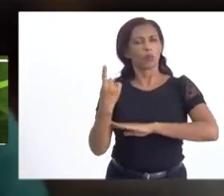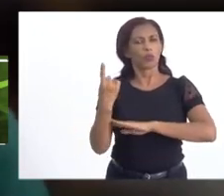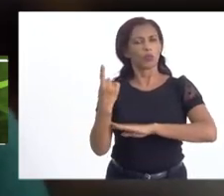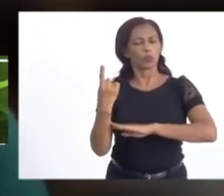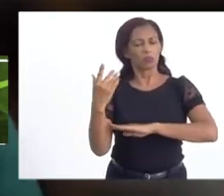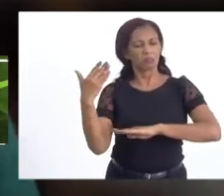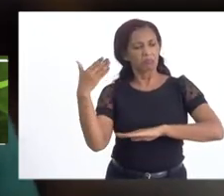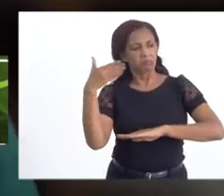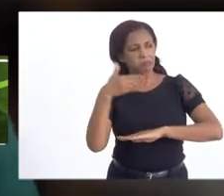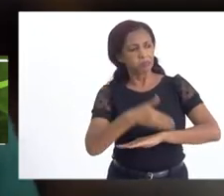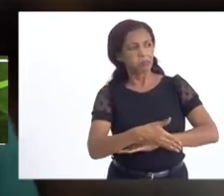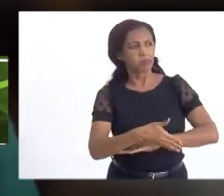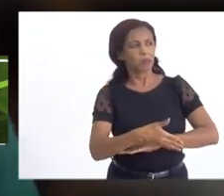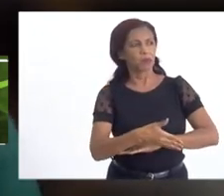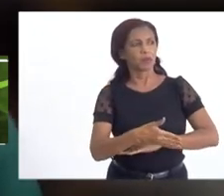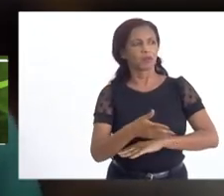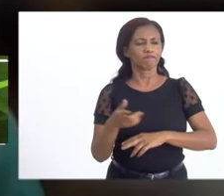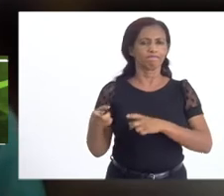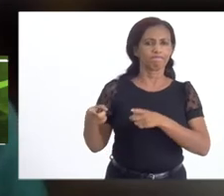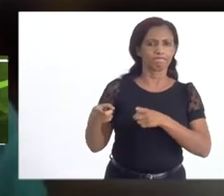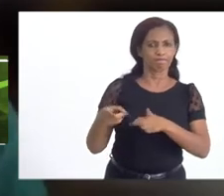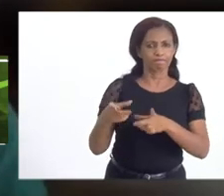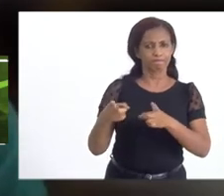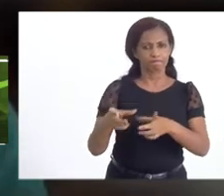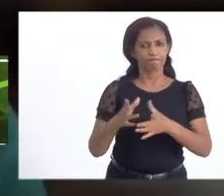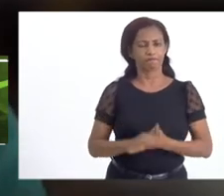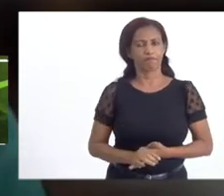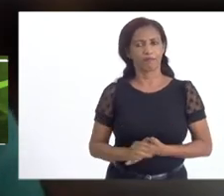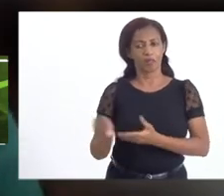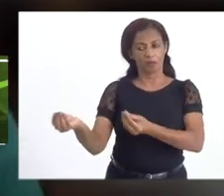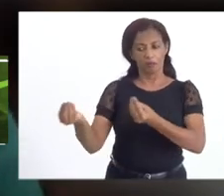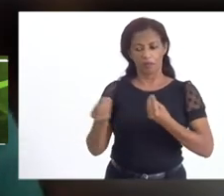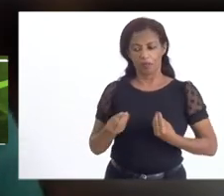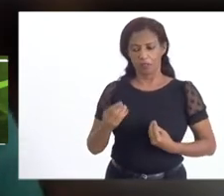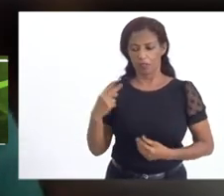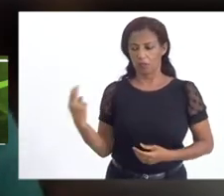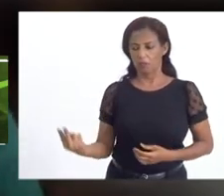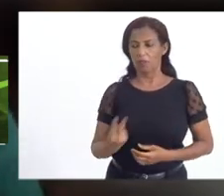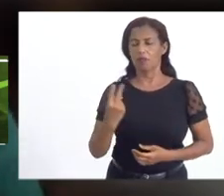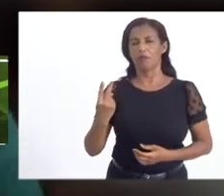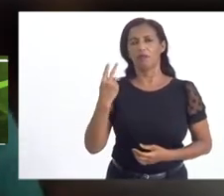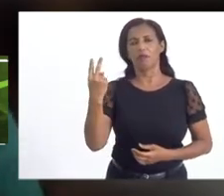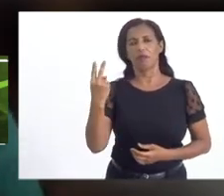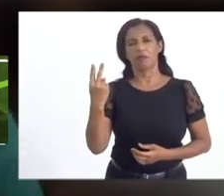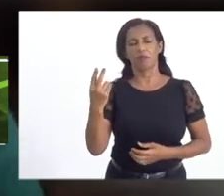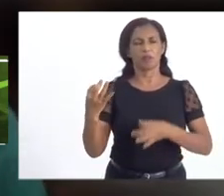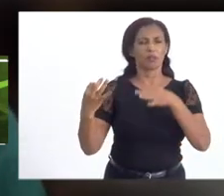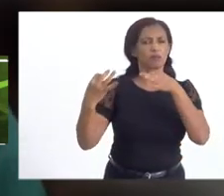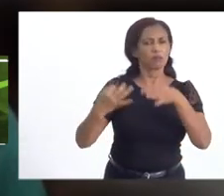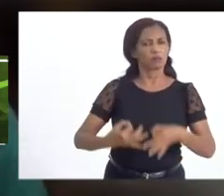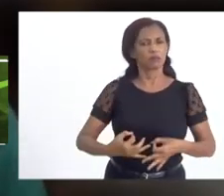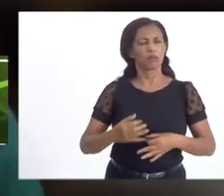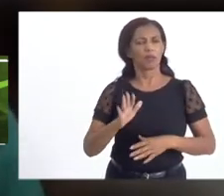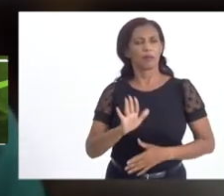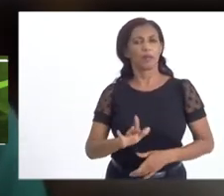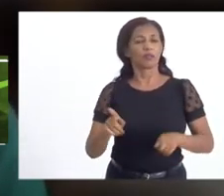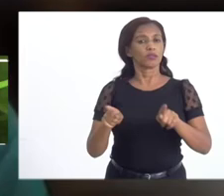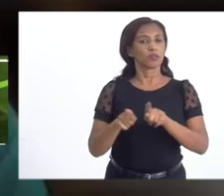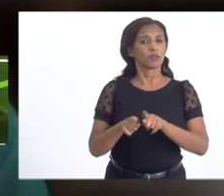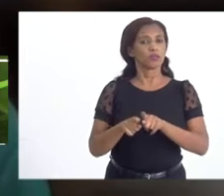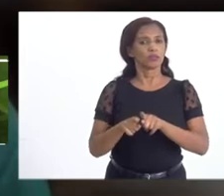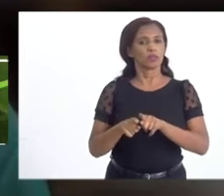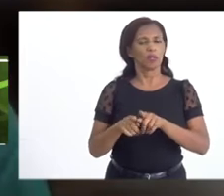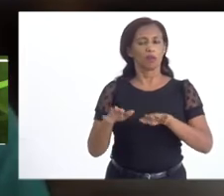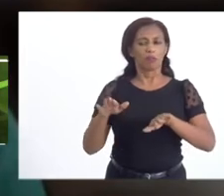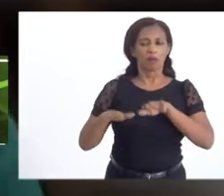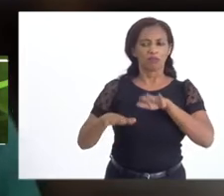pontual de concessão, vai trazer uma valorização da concessão, com certeza, mas no